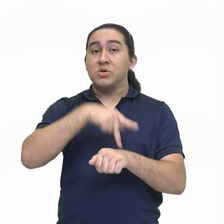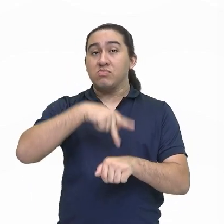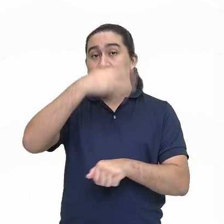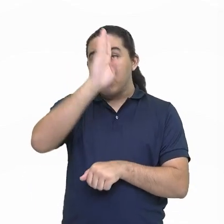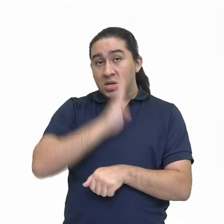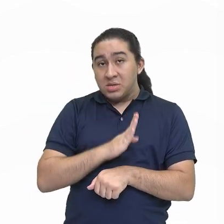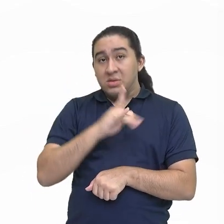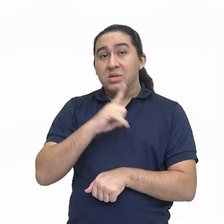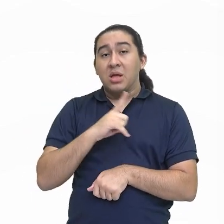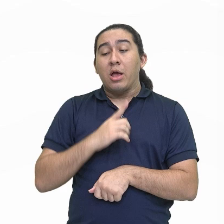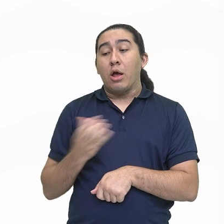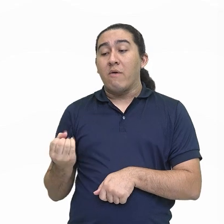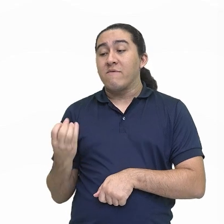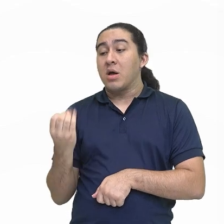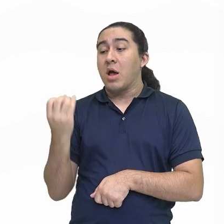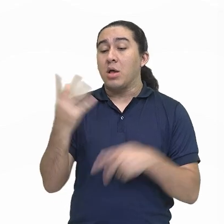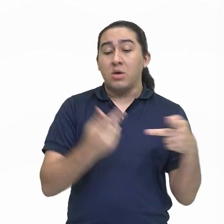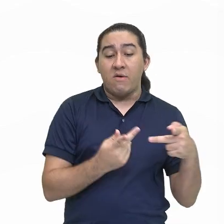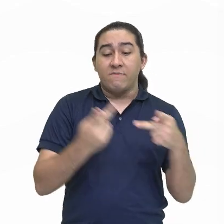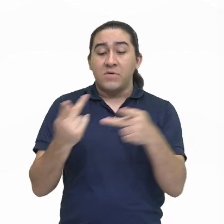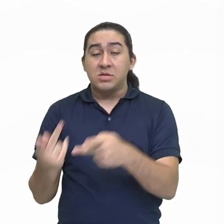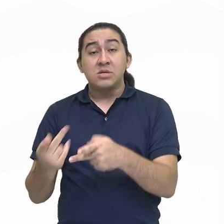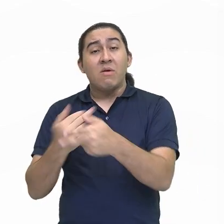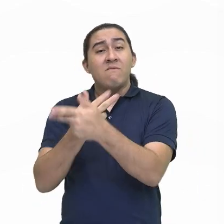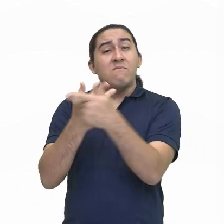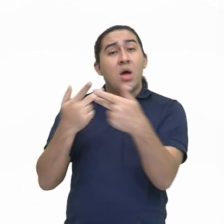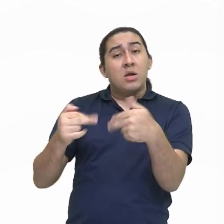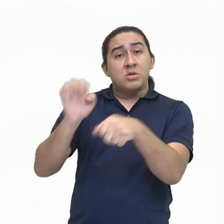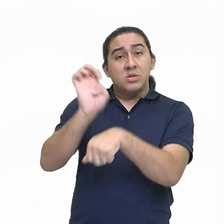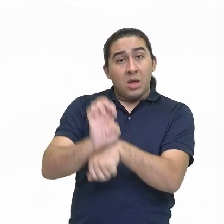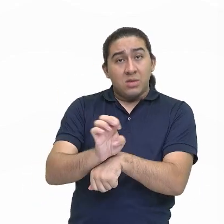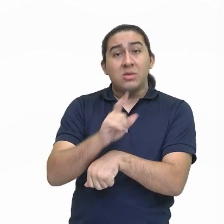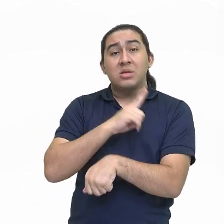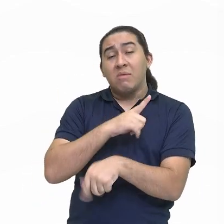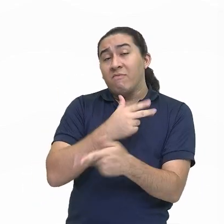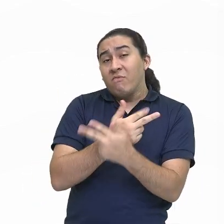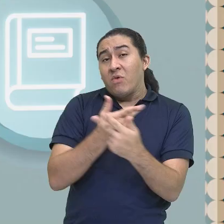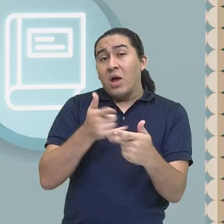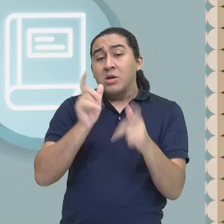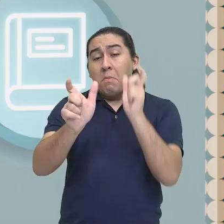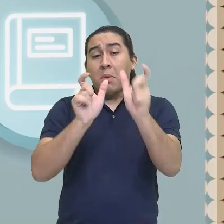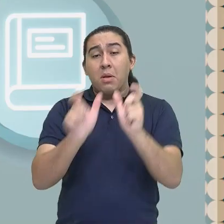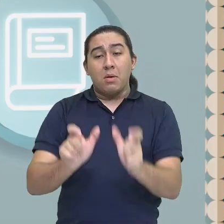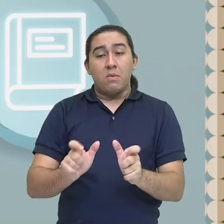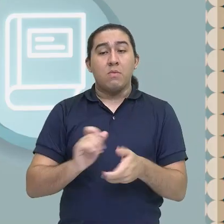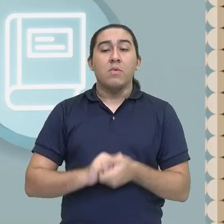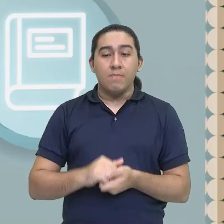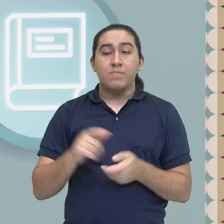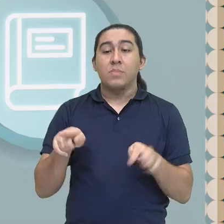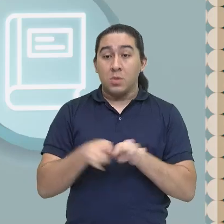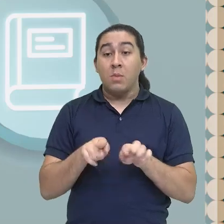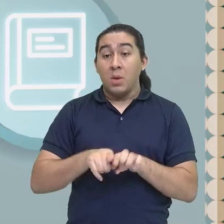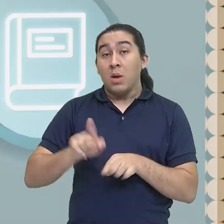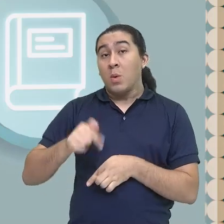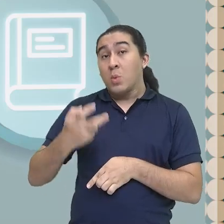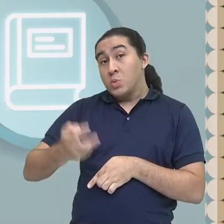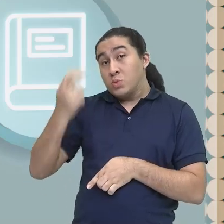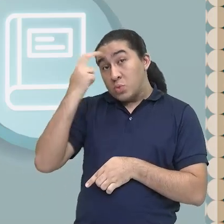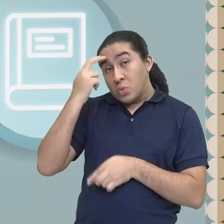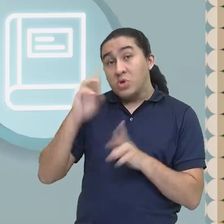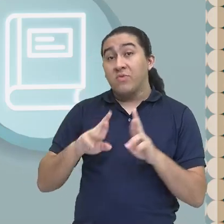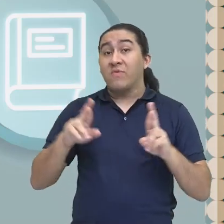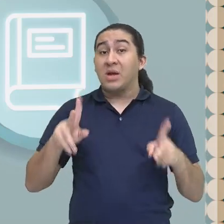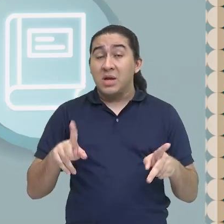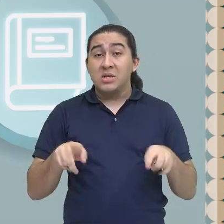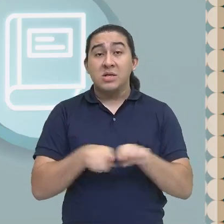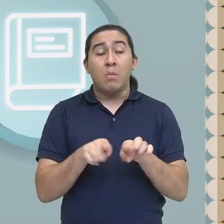nos estados e vê várias, não só as expressões, são culturas diferentes, a